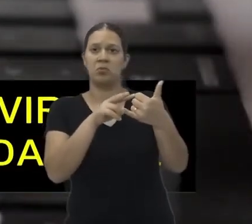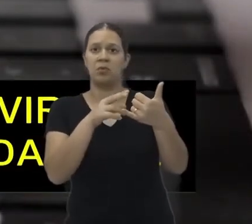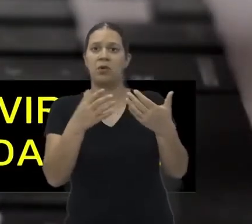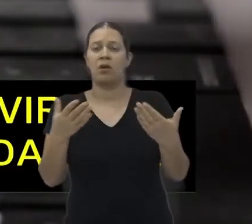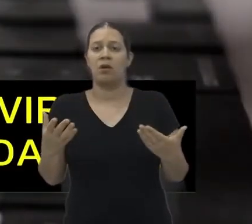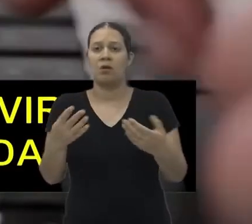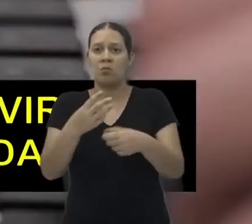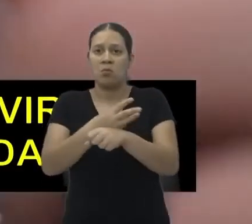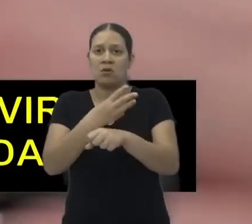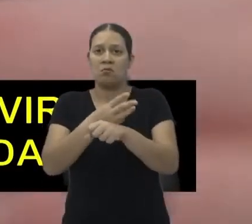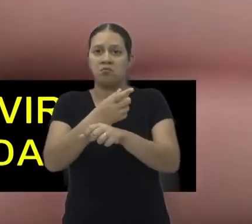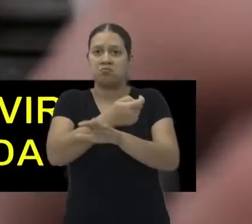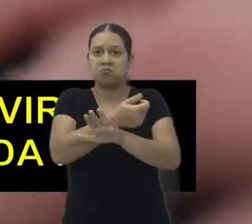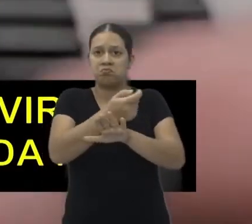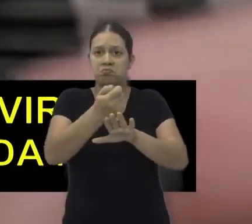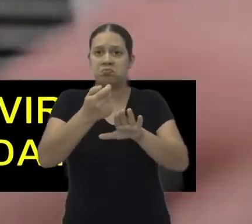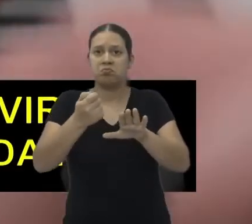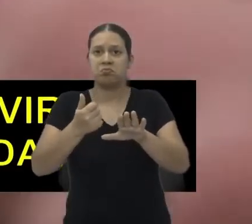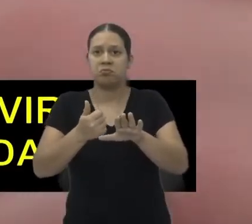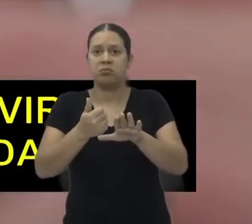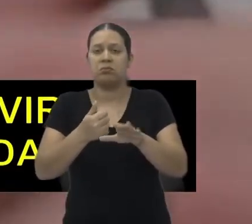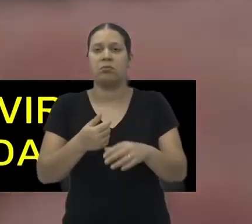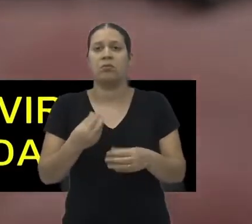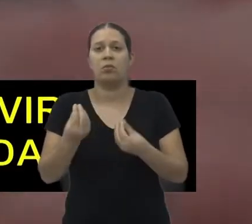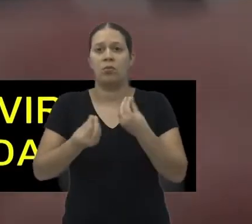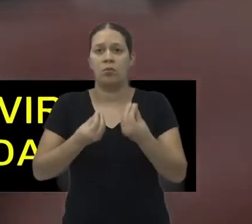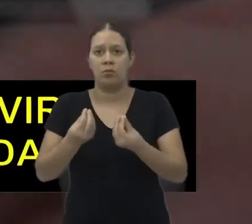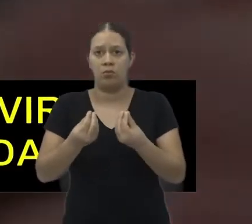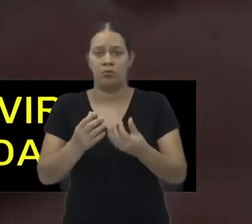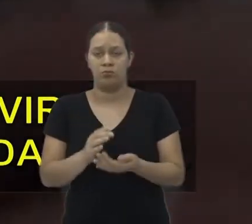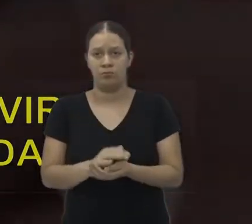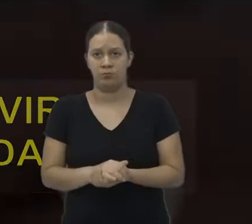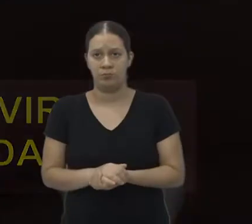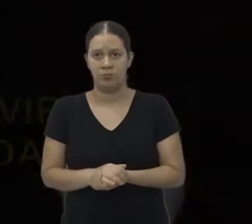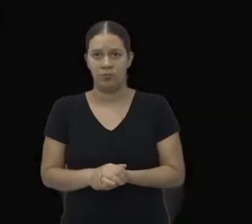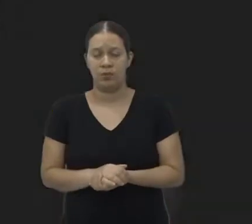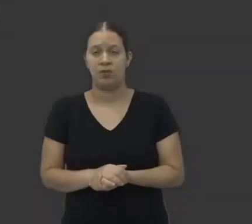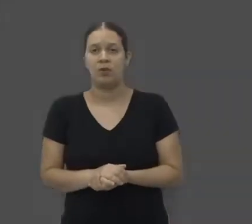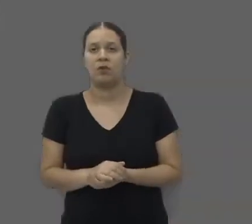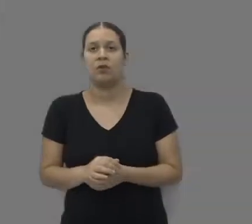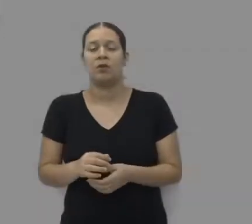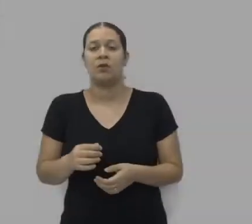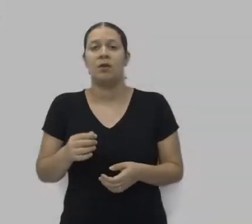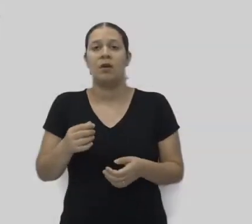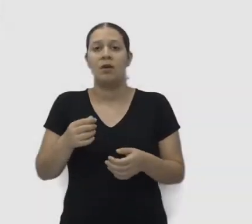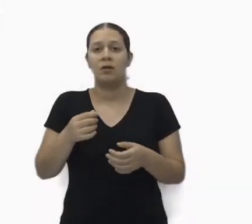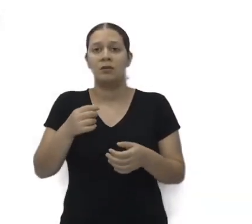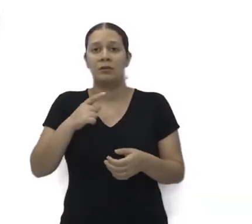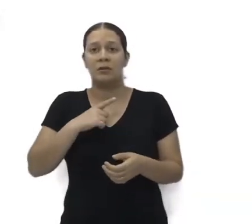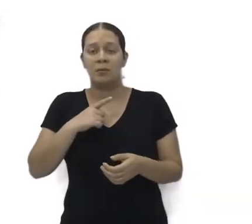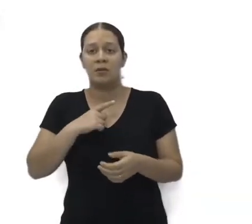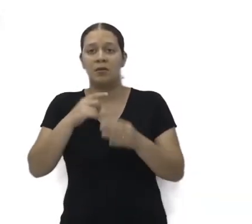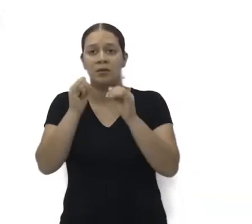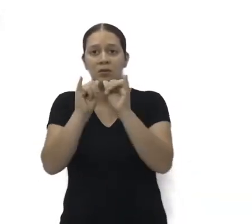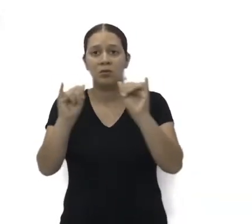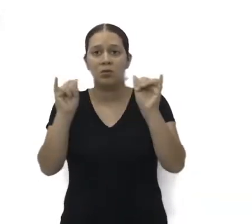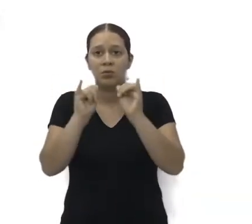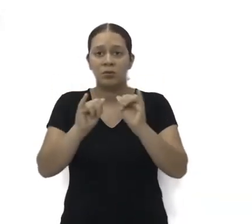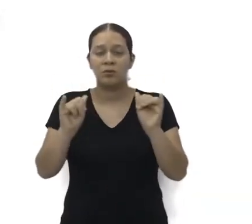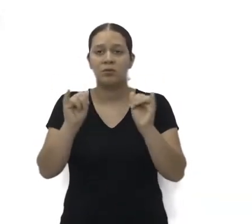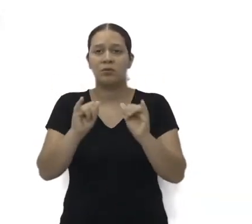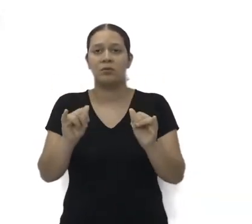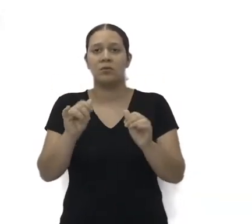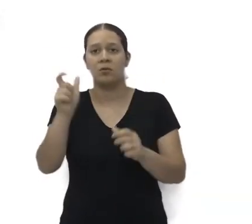virtual que impactam o mundo real. Alguns humoristas se inspiram em